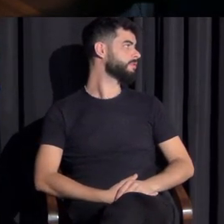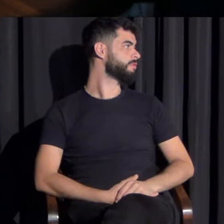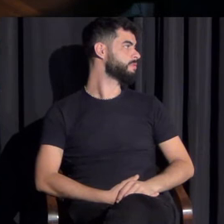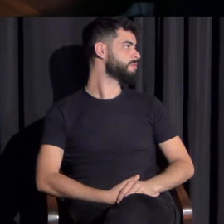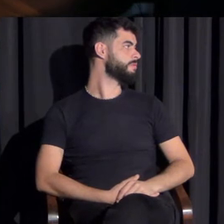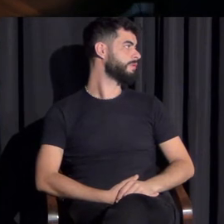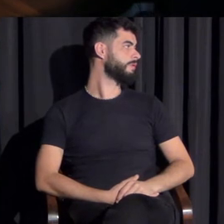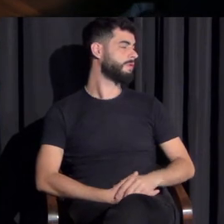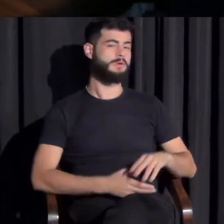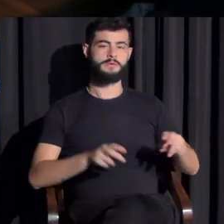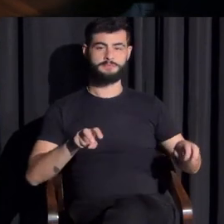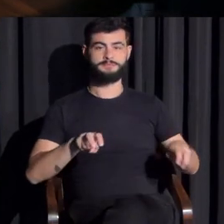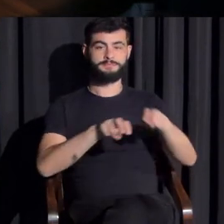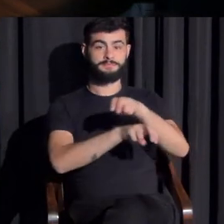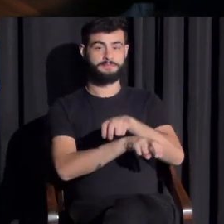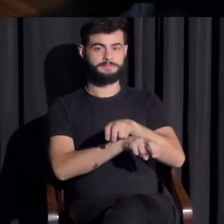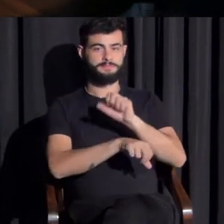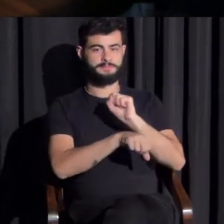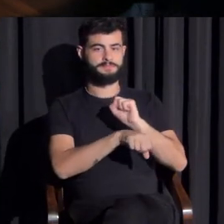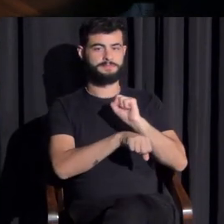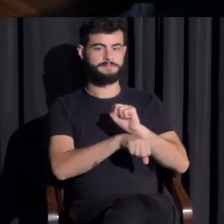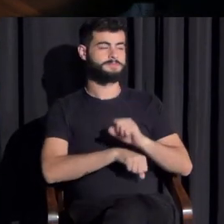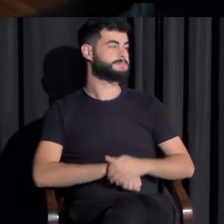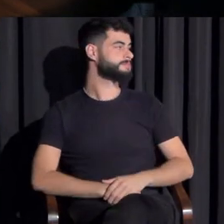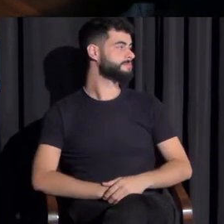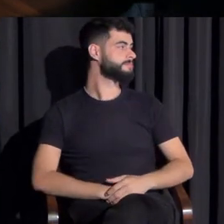Fazer uma troca aqui com a Márcia.